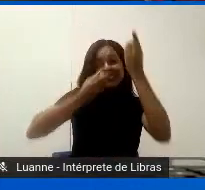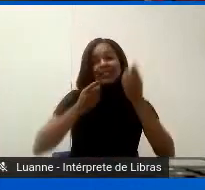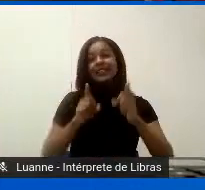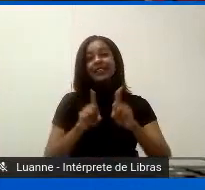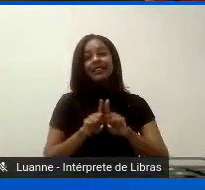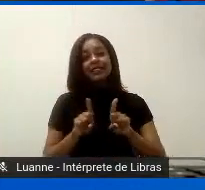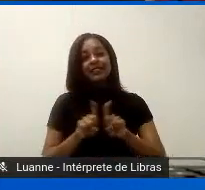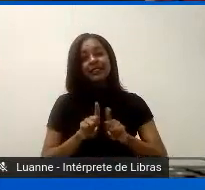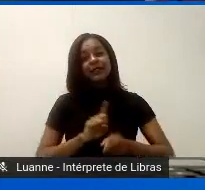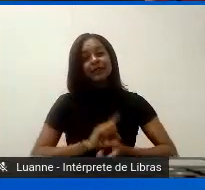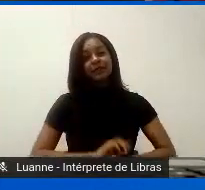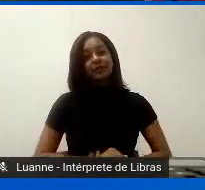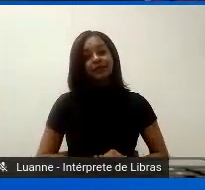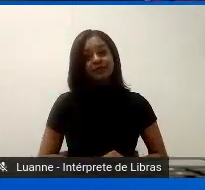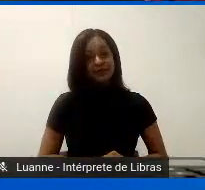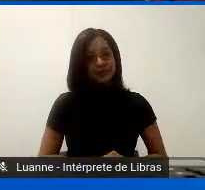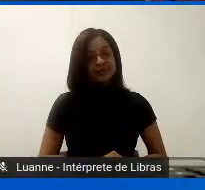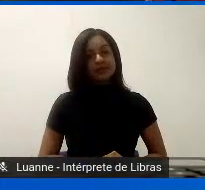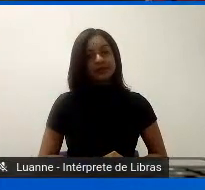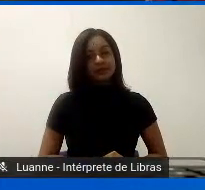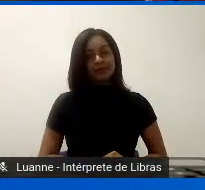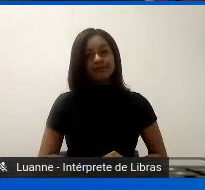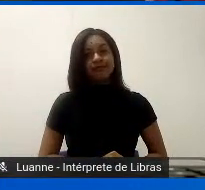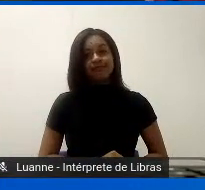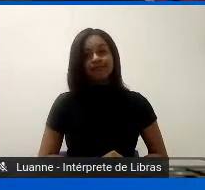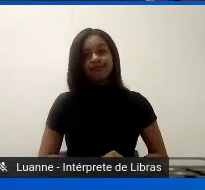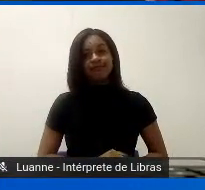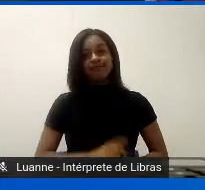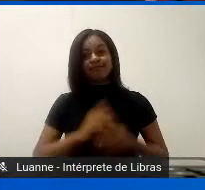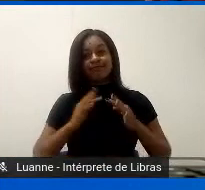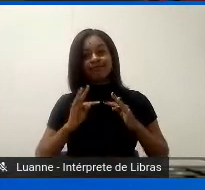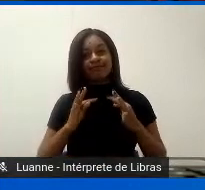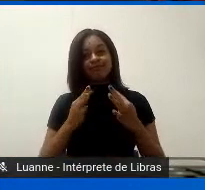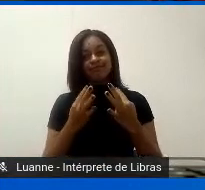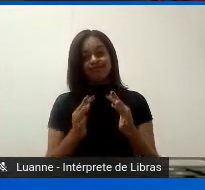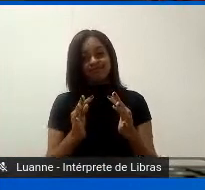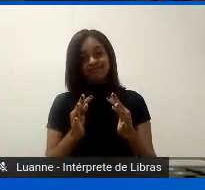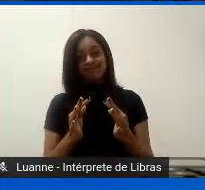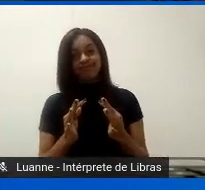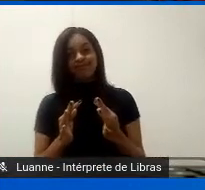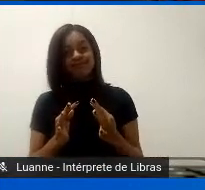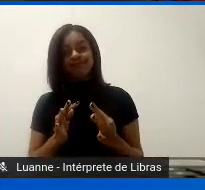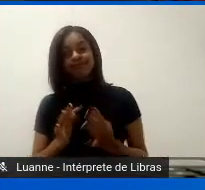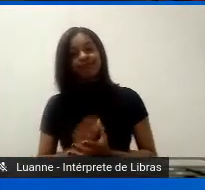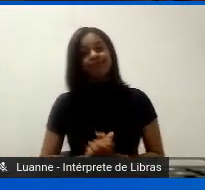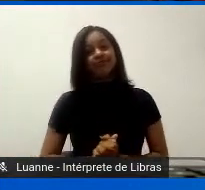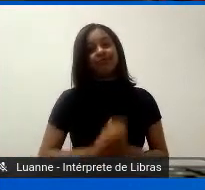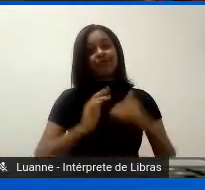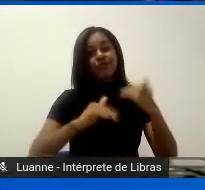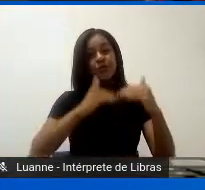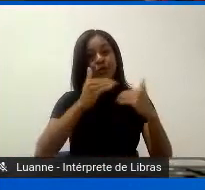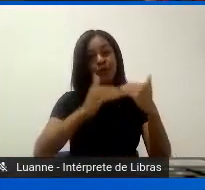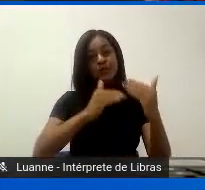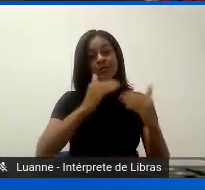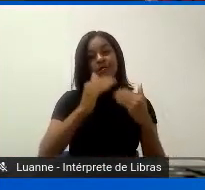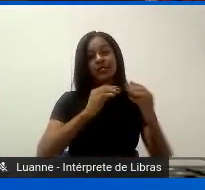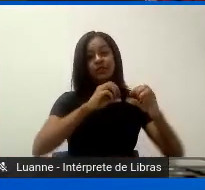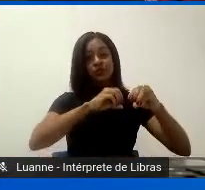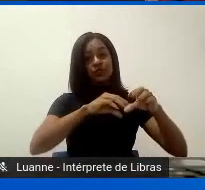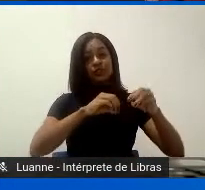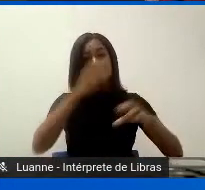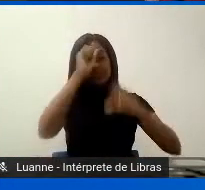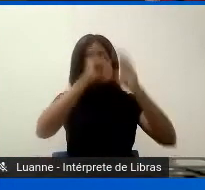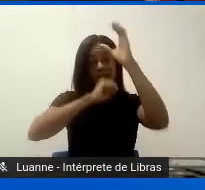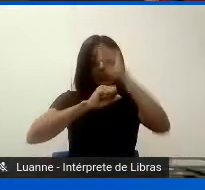de uma efetividade da tecnologia em prol de algum processo de ensino-aprendizagem né então não existe a